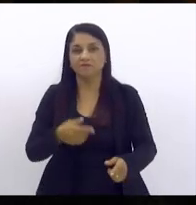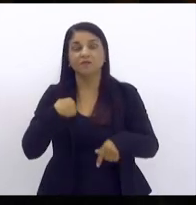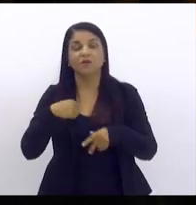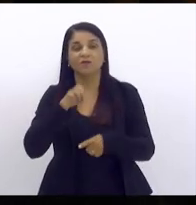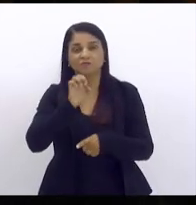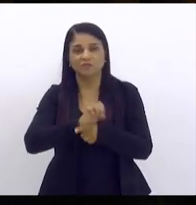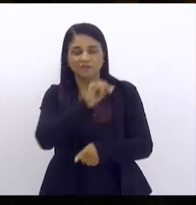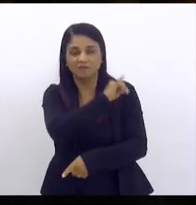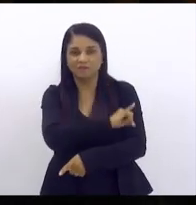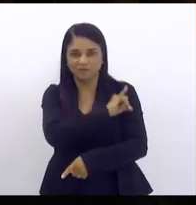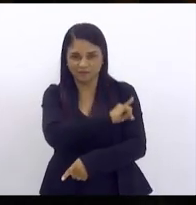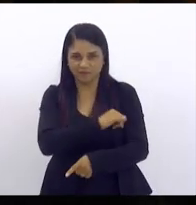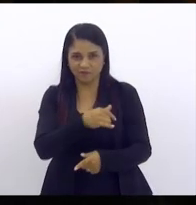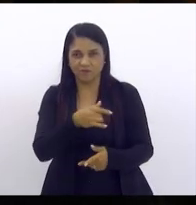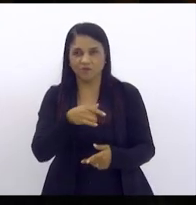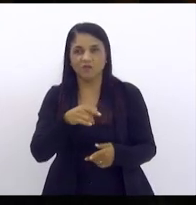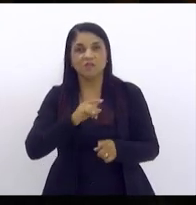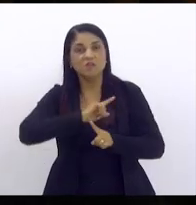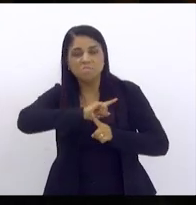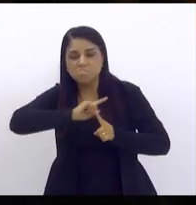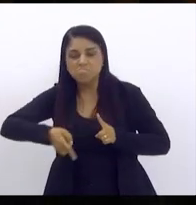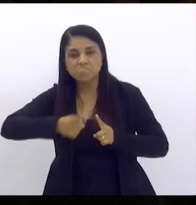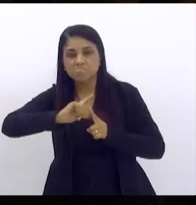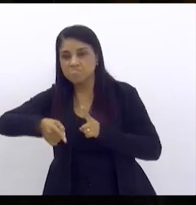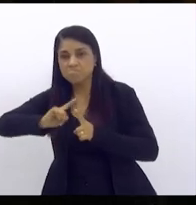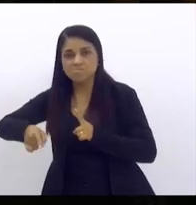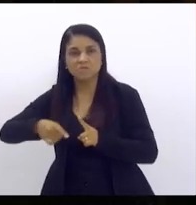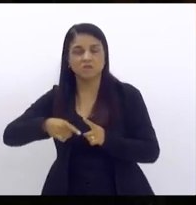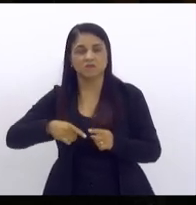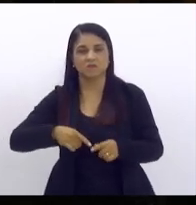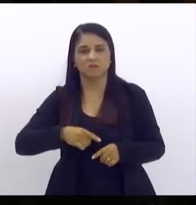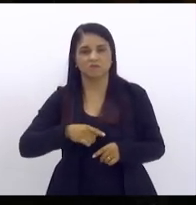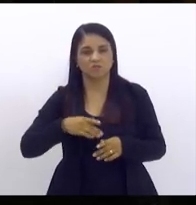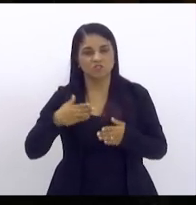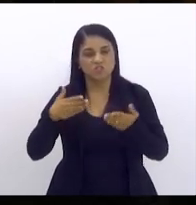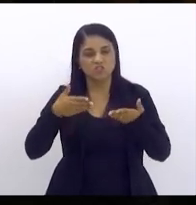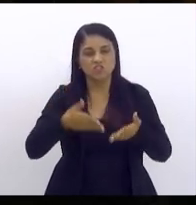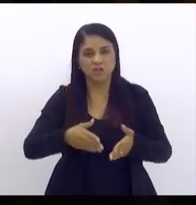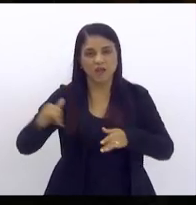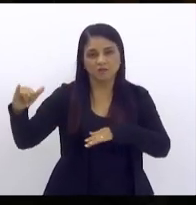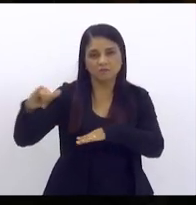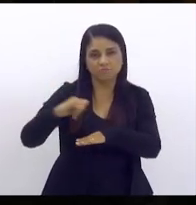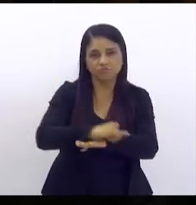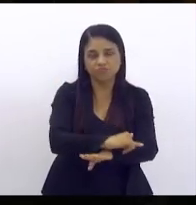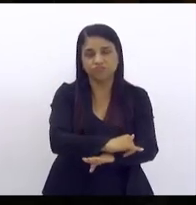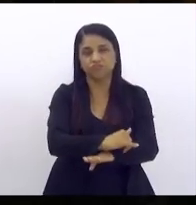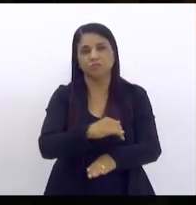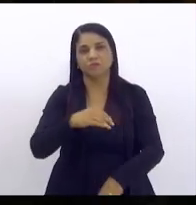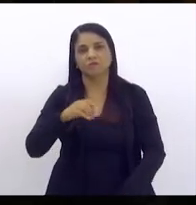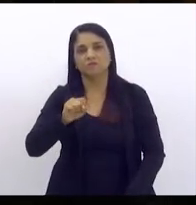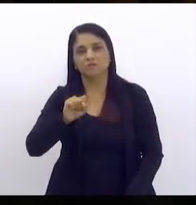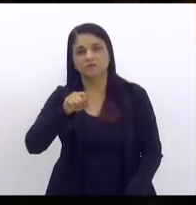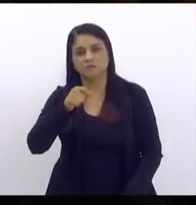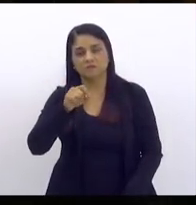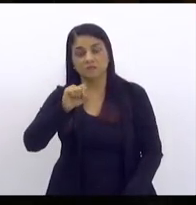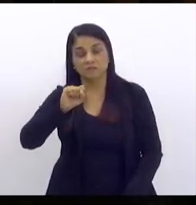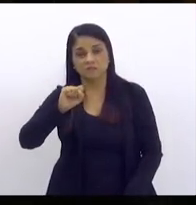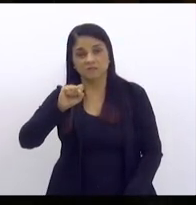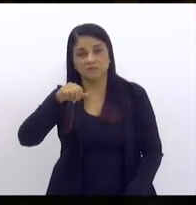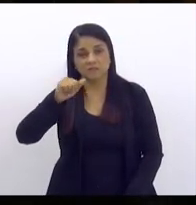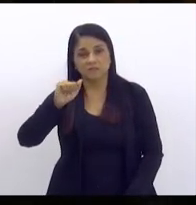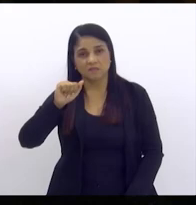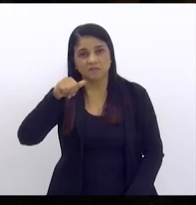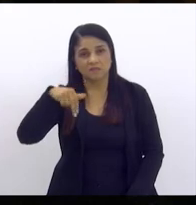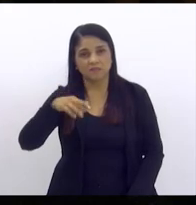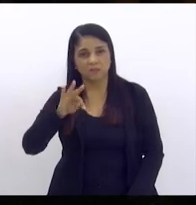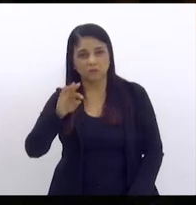Janeiro, deputado Paul Bell, impedindo as pessoas de chegarem no Santos Dumont, a porta de entrada da nossa cidade, as pessoas que querem viajar com